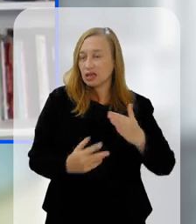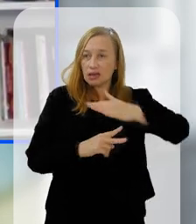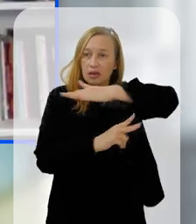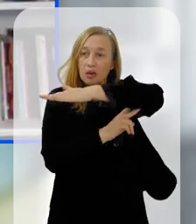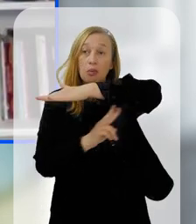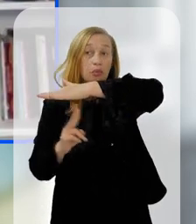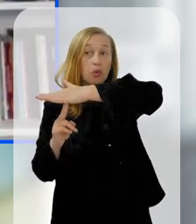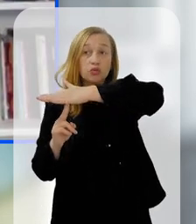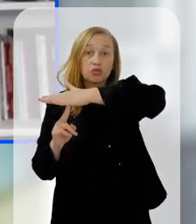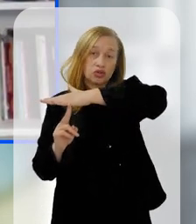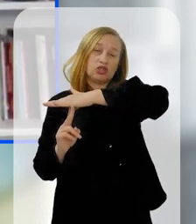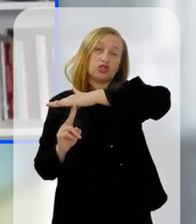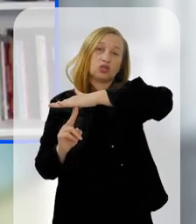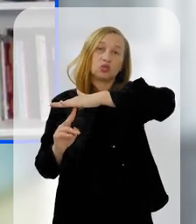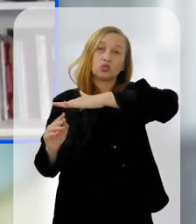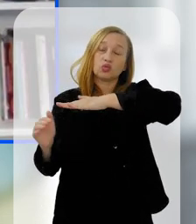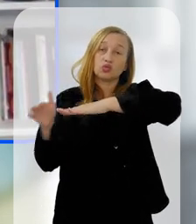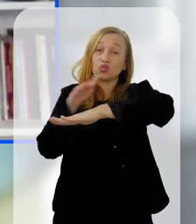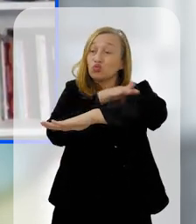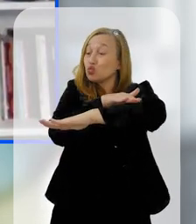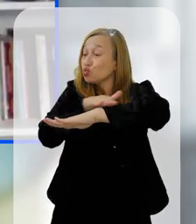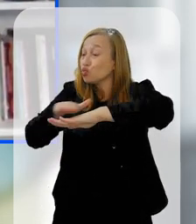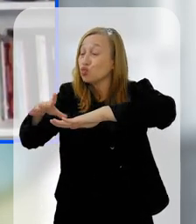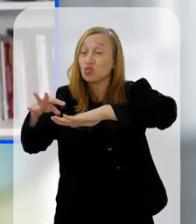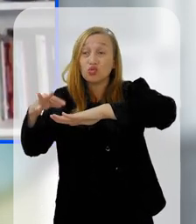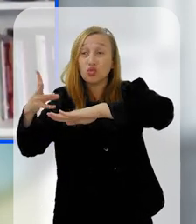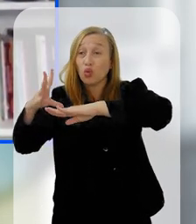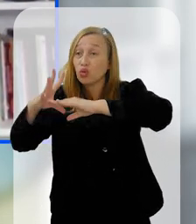nós perdemos pontes inteiras.